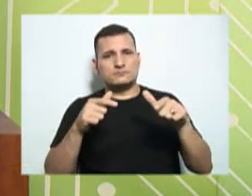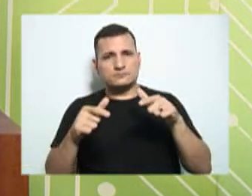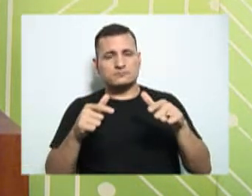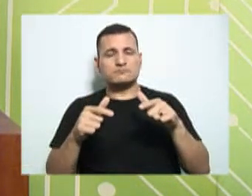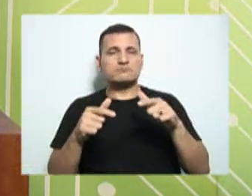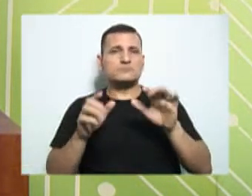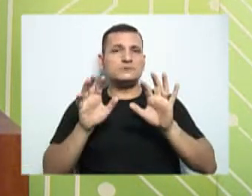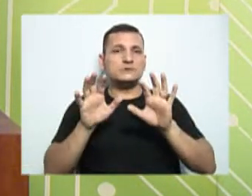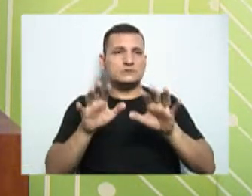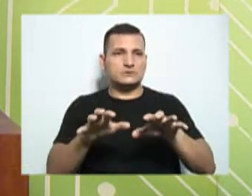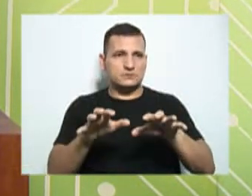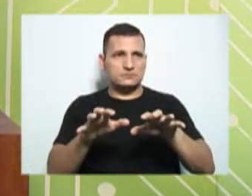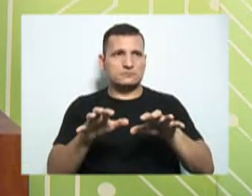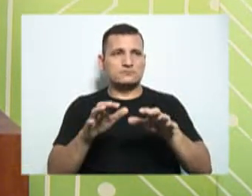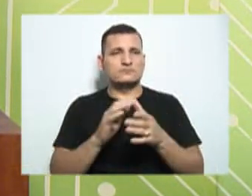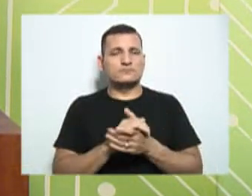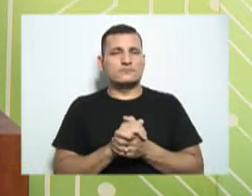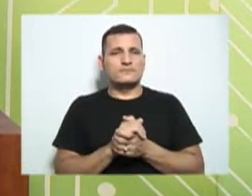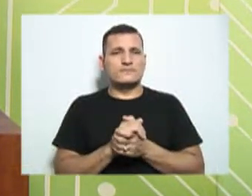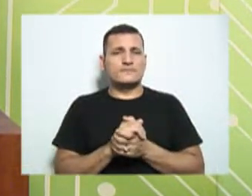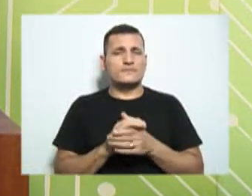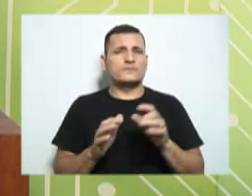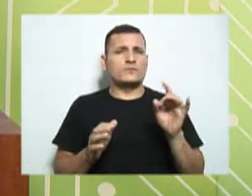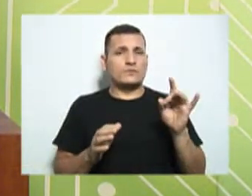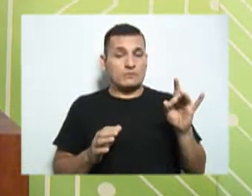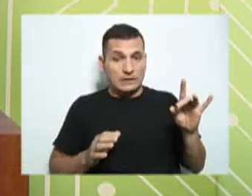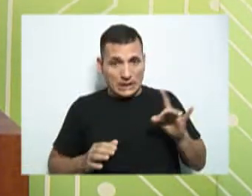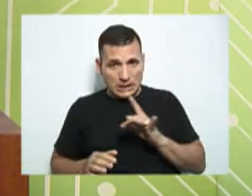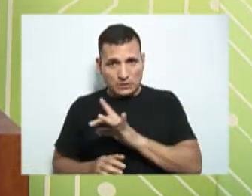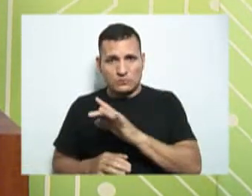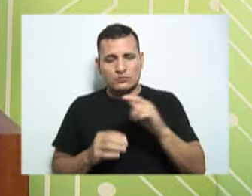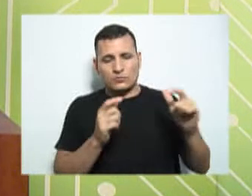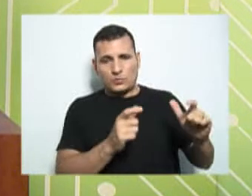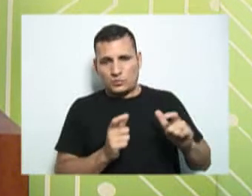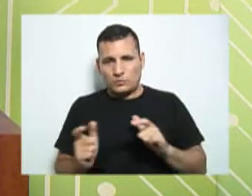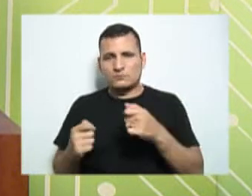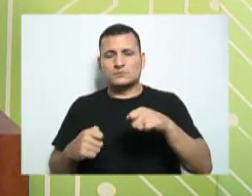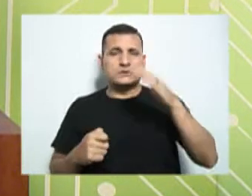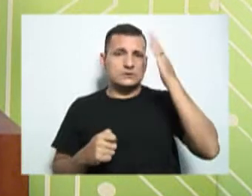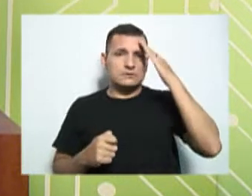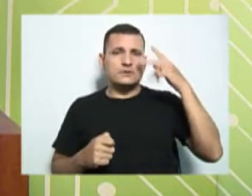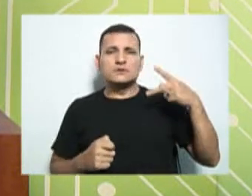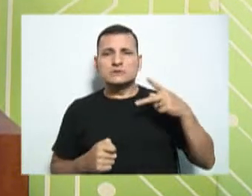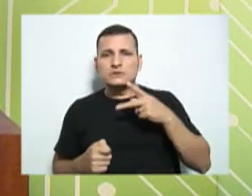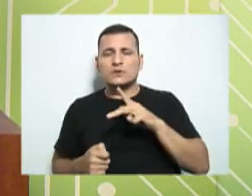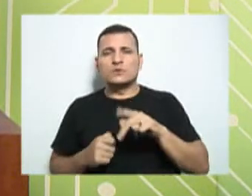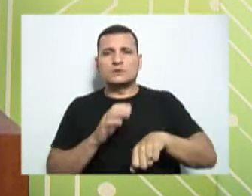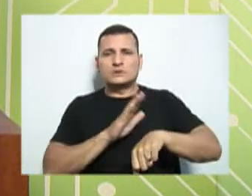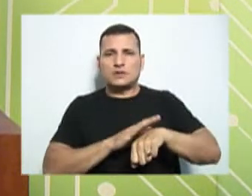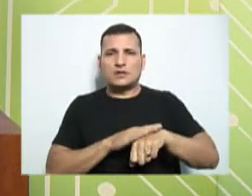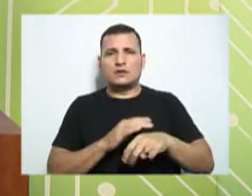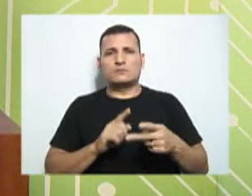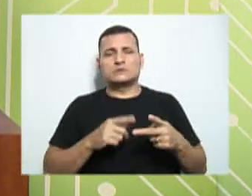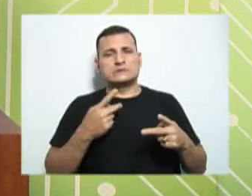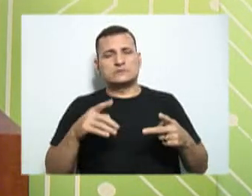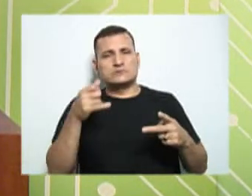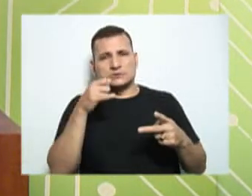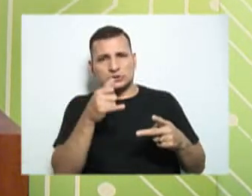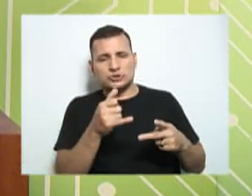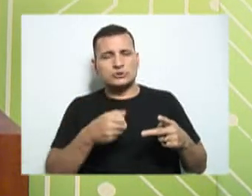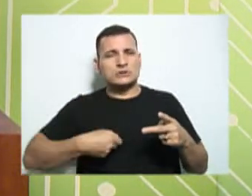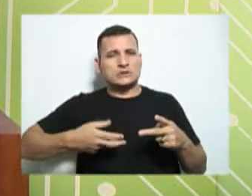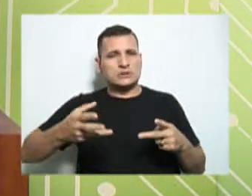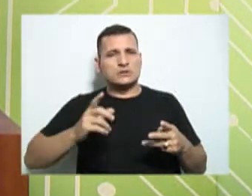dessa forma, no qual cada setor tem que saber os seus custos, tem que saber qual é